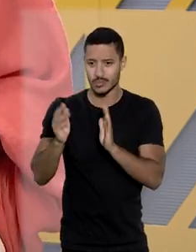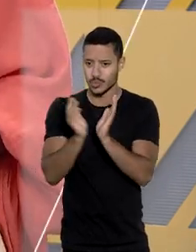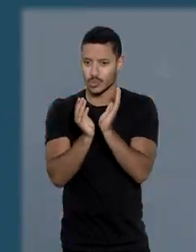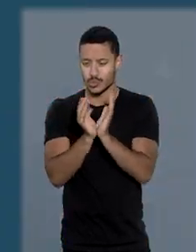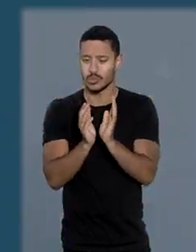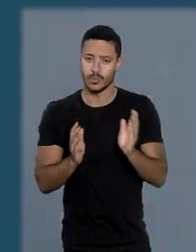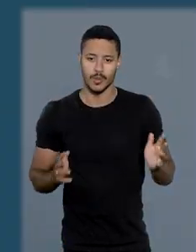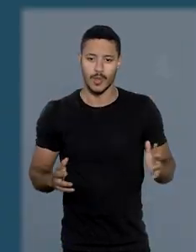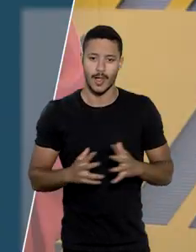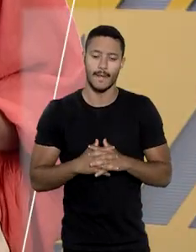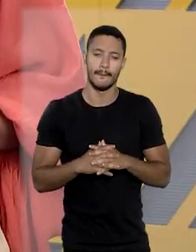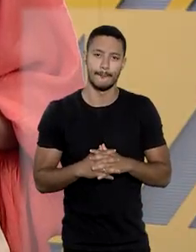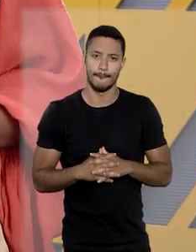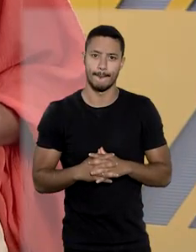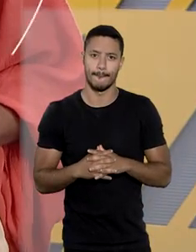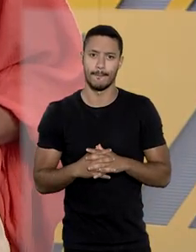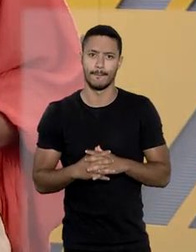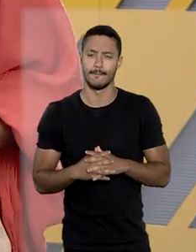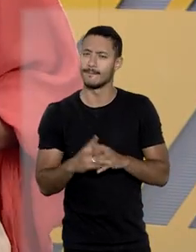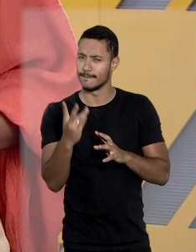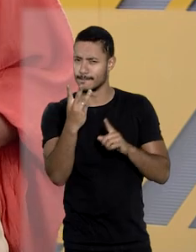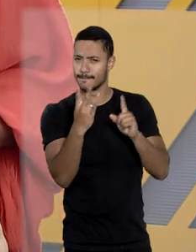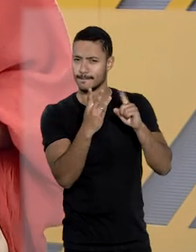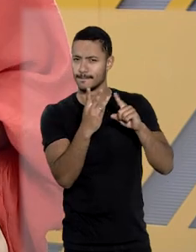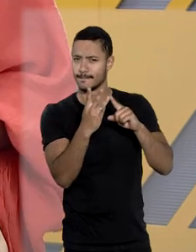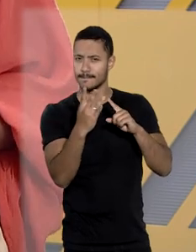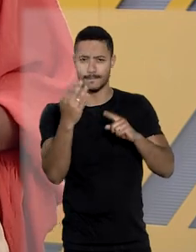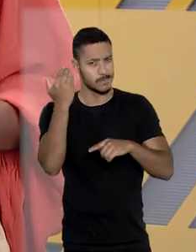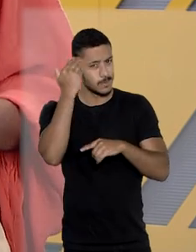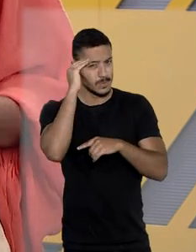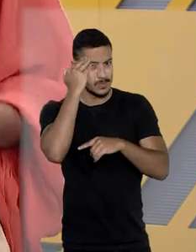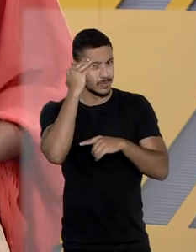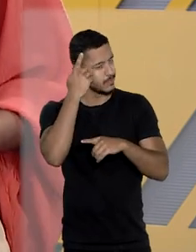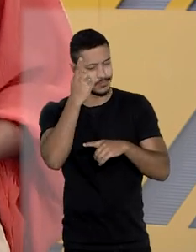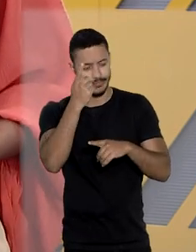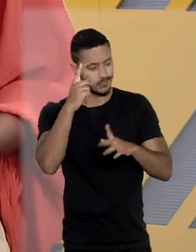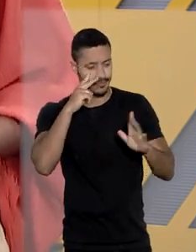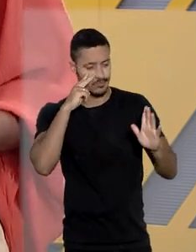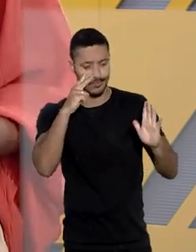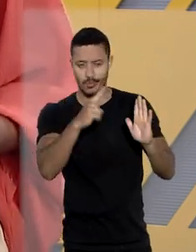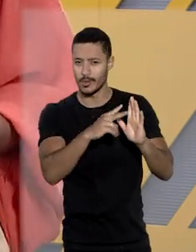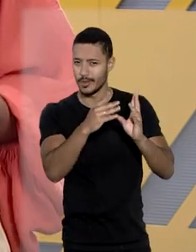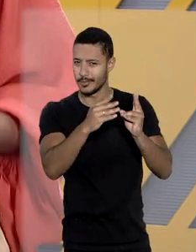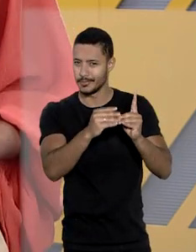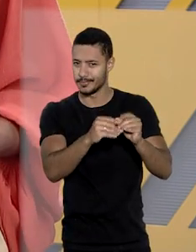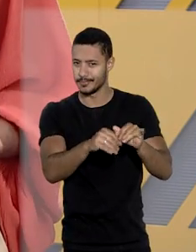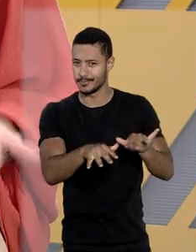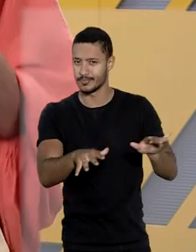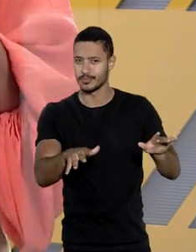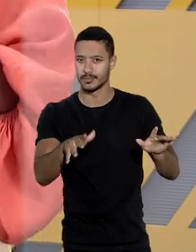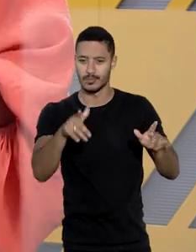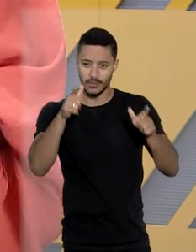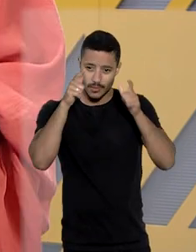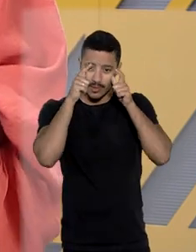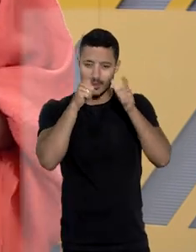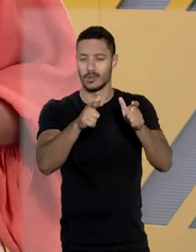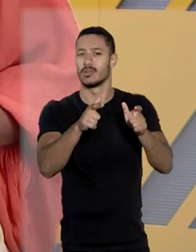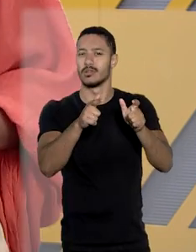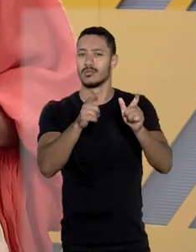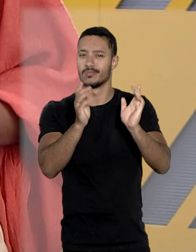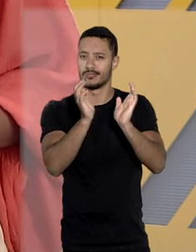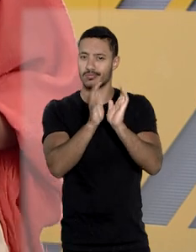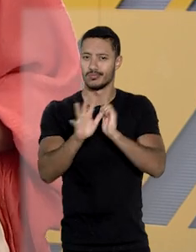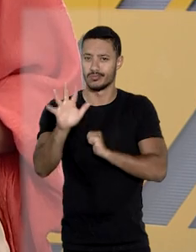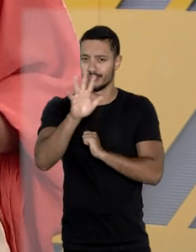União. A terceira sessão entendeu que, não sendo constatado prejuízo ou interesse da União,